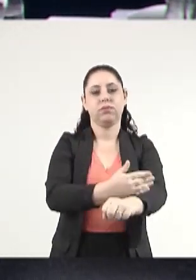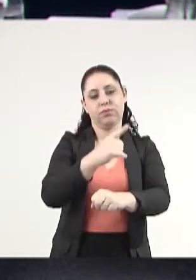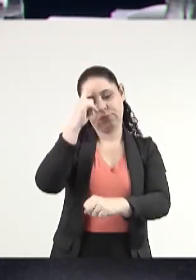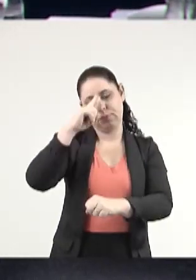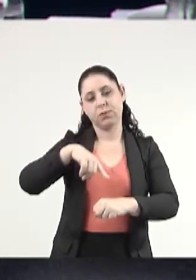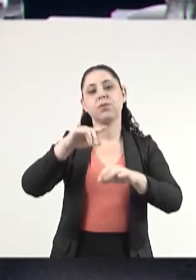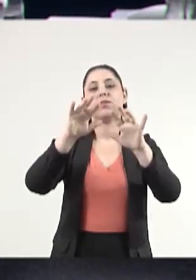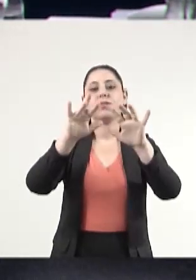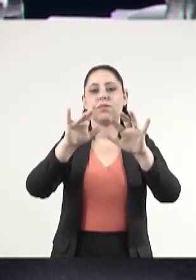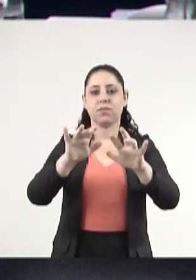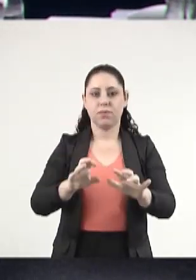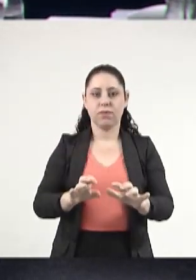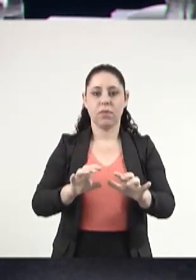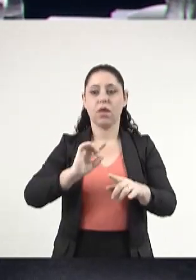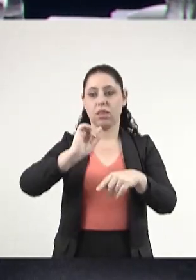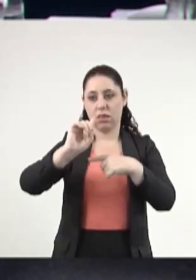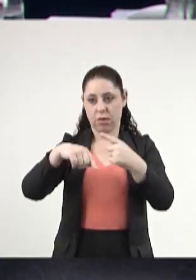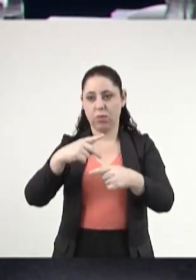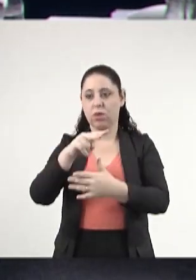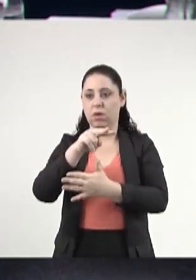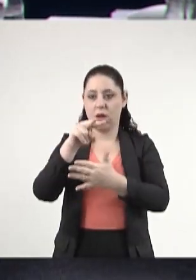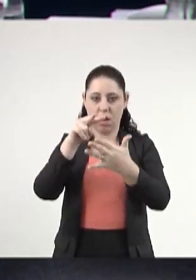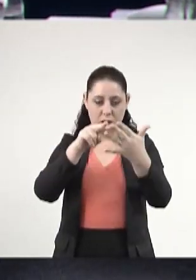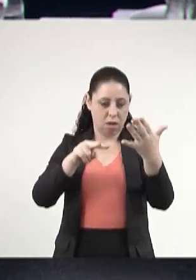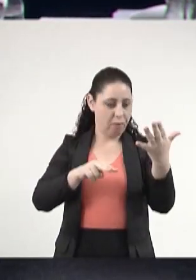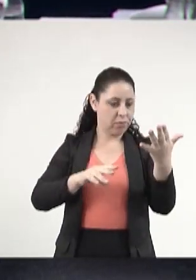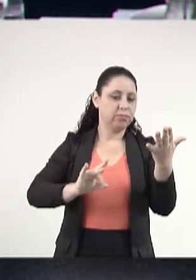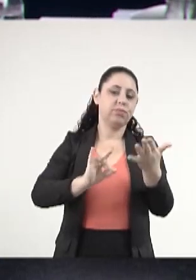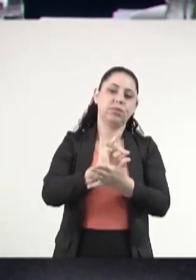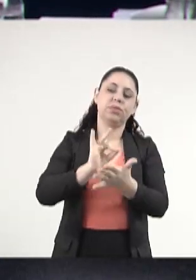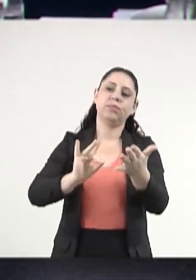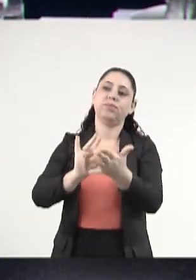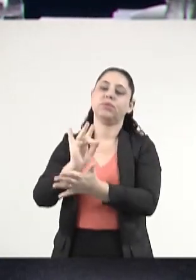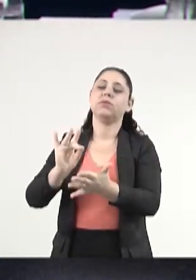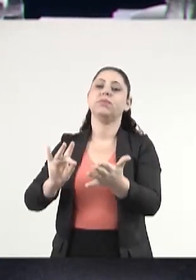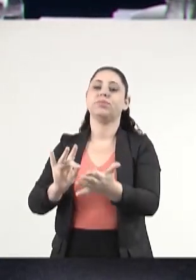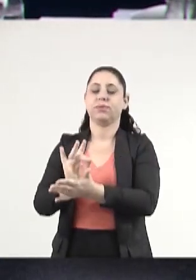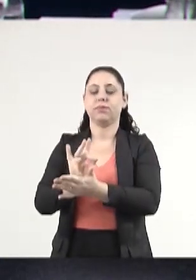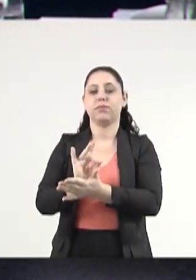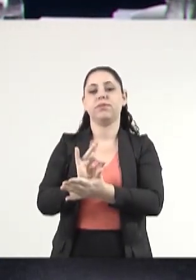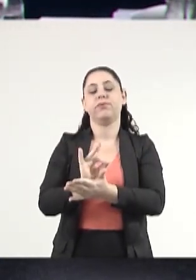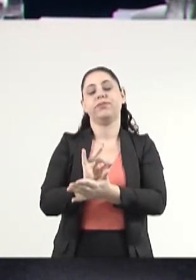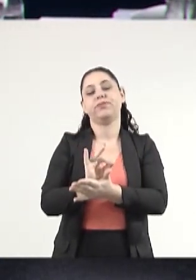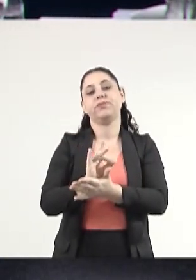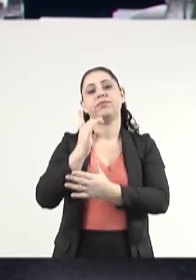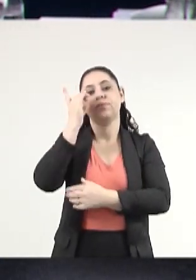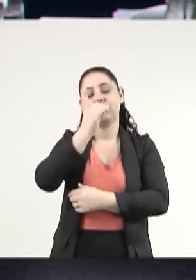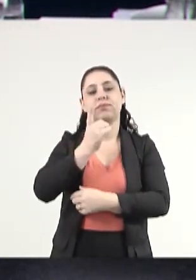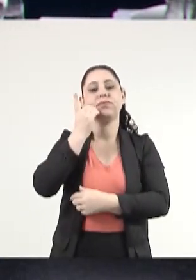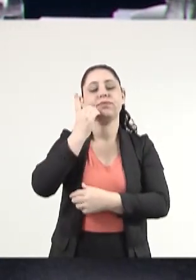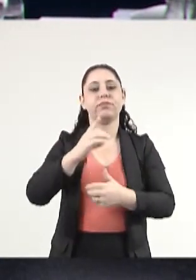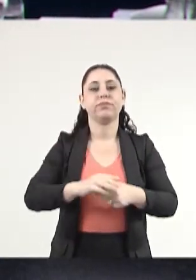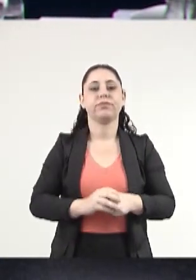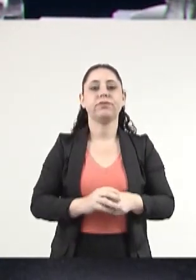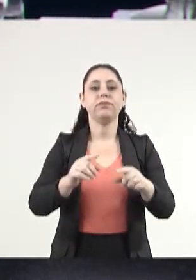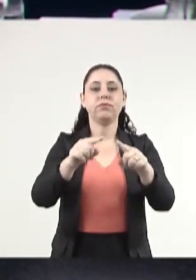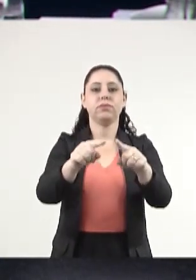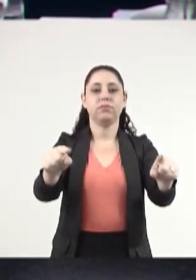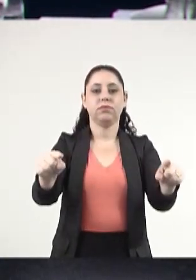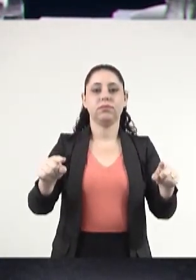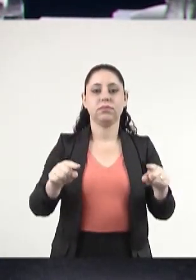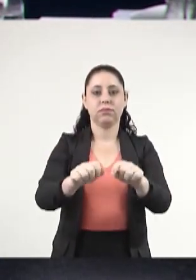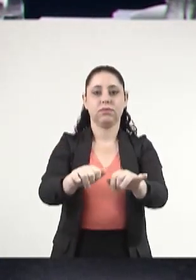sessão. E, para constar, mandou lavrar a presente ata da sessão ordinária, que, depois de lida e aprovada, será devidamente